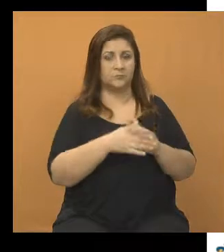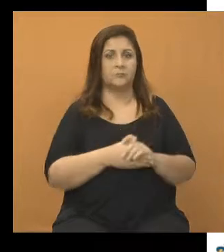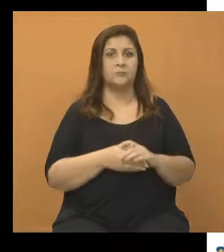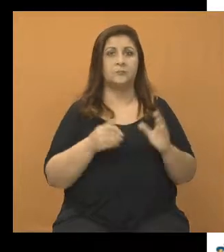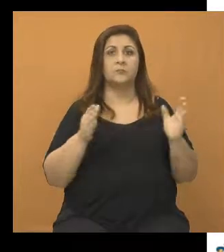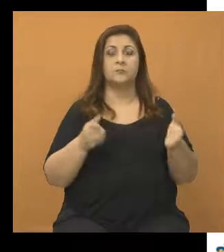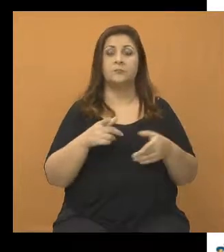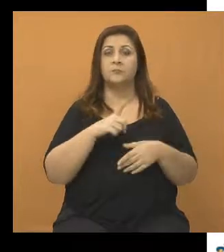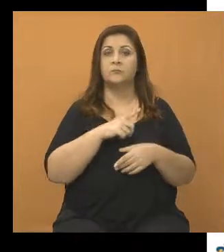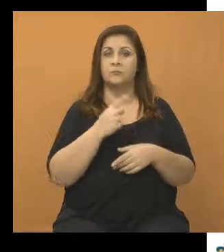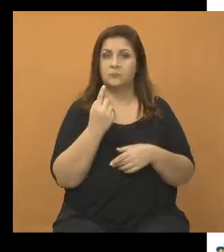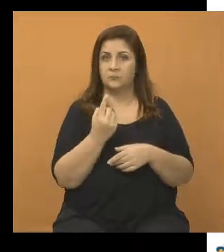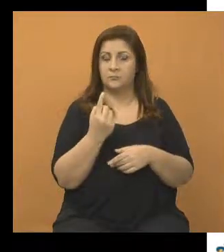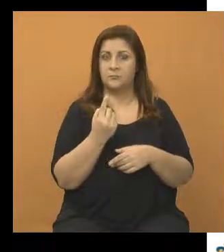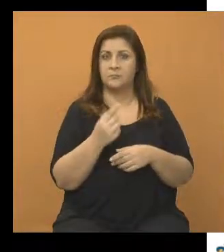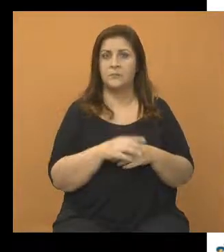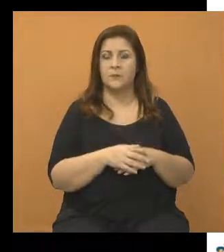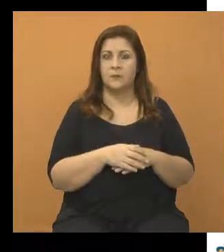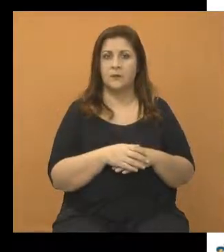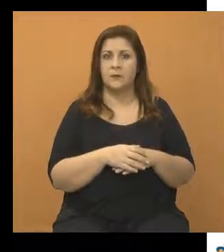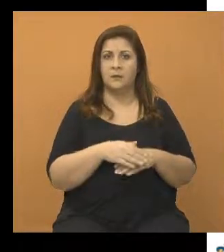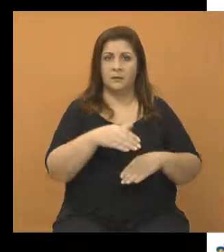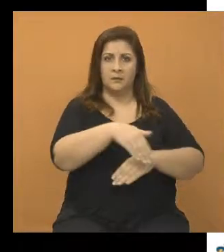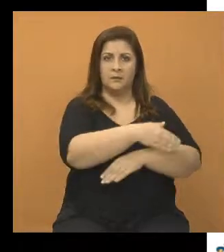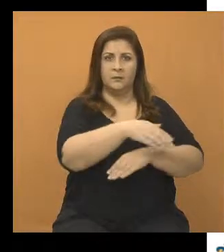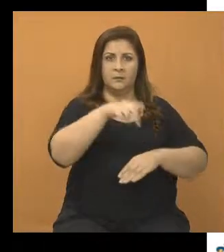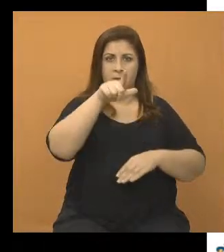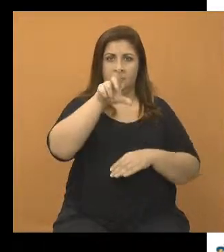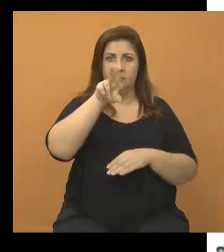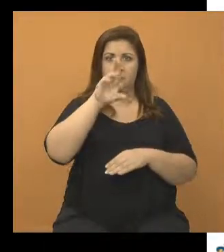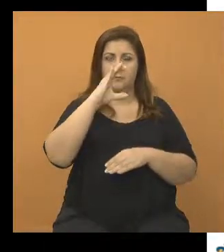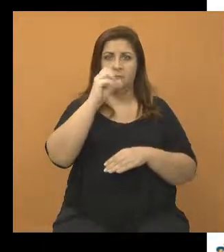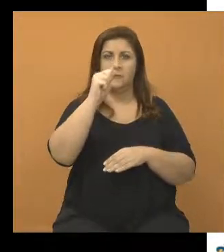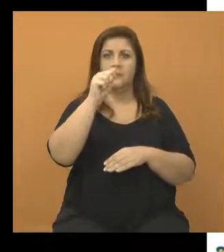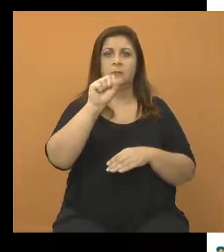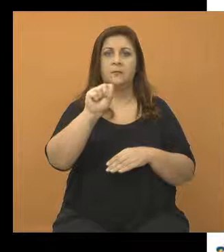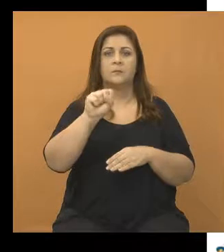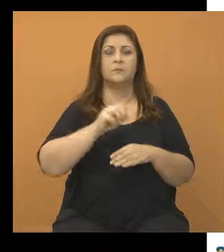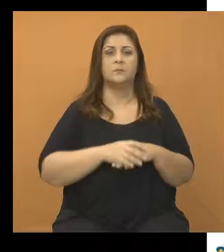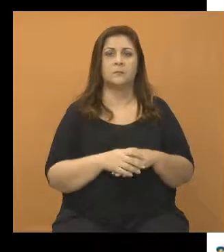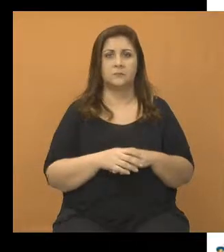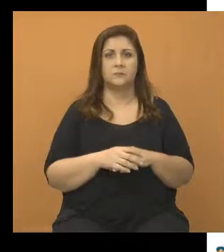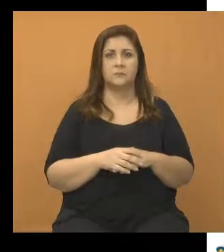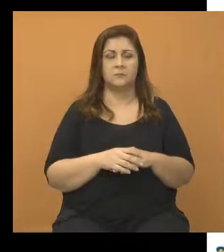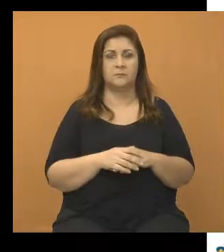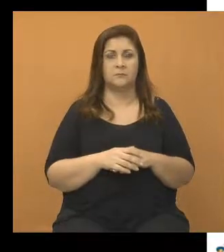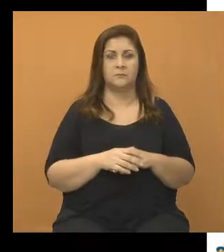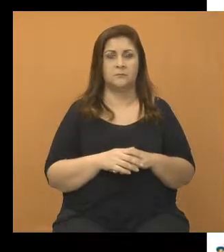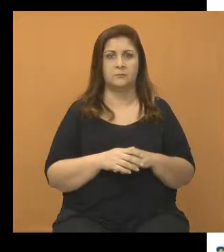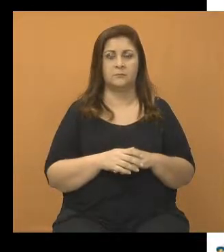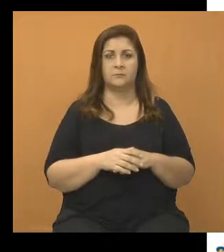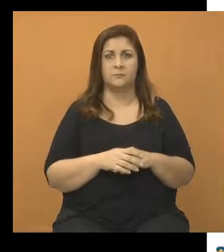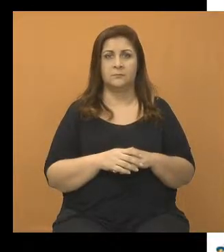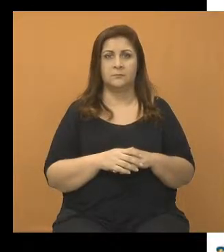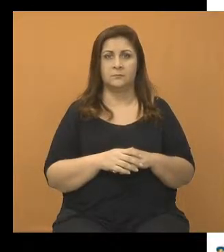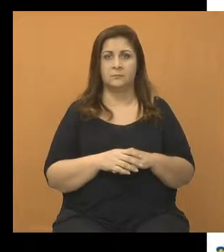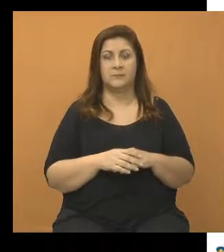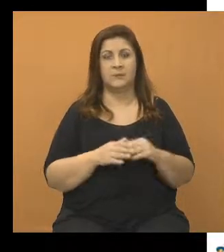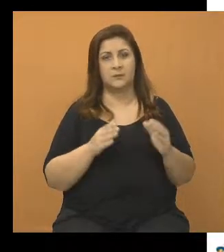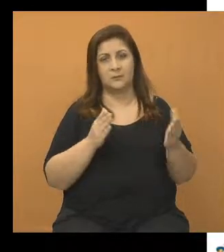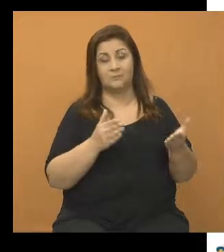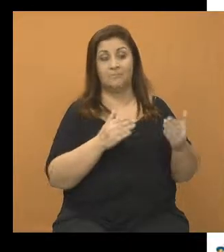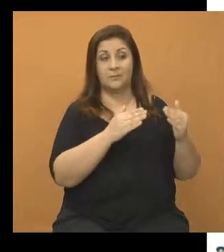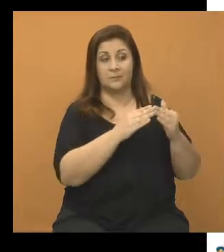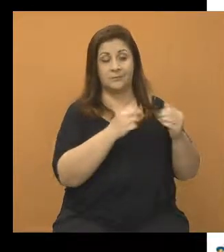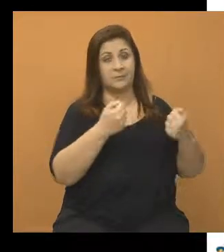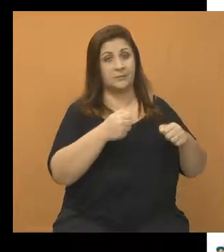casa de passagem ali na rua Lucas Nogueira Garcês. Ela está em um estado, né, precário,